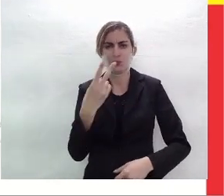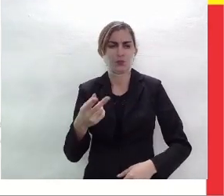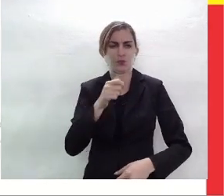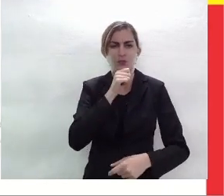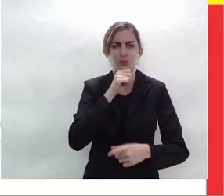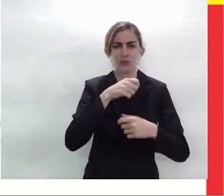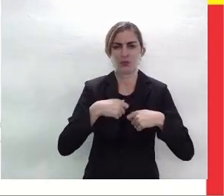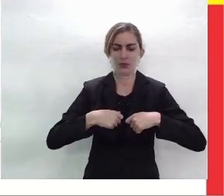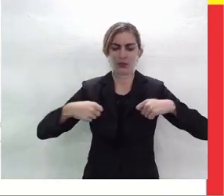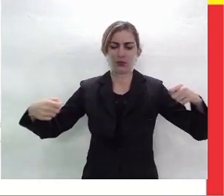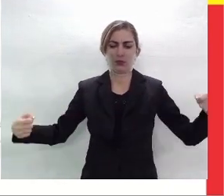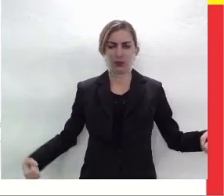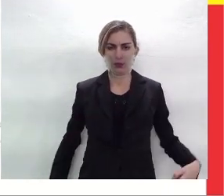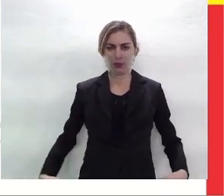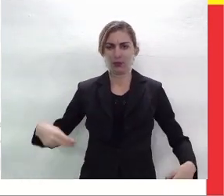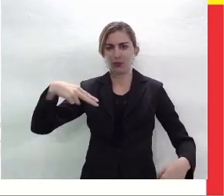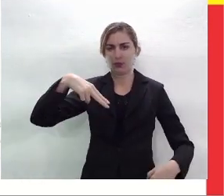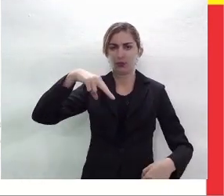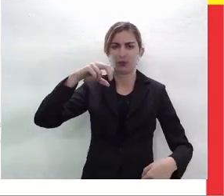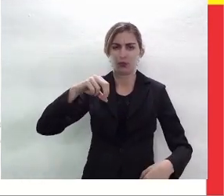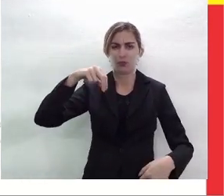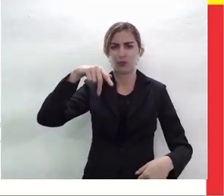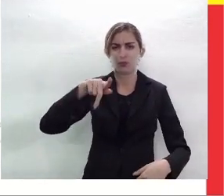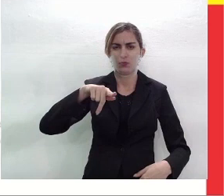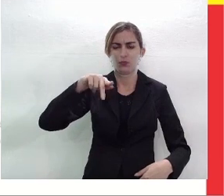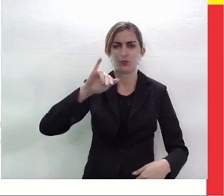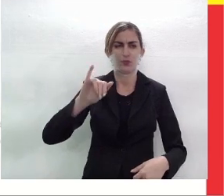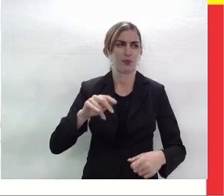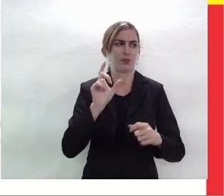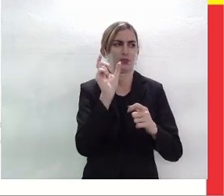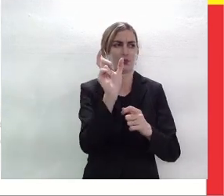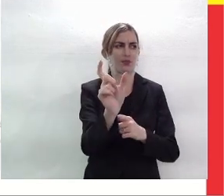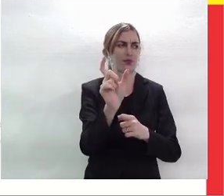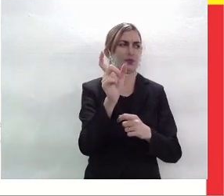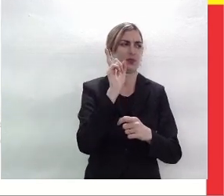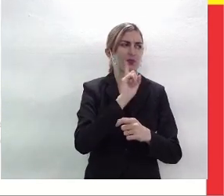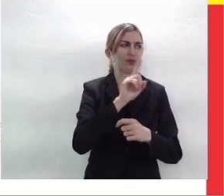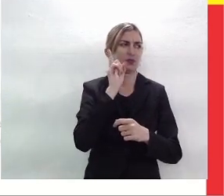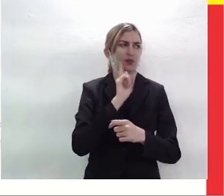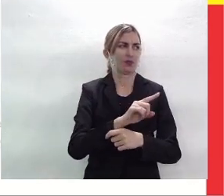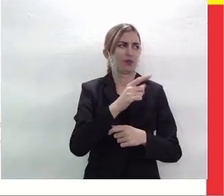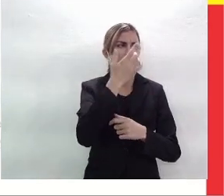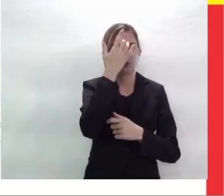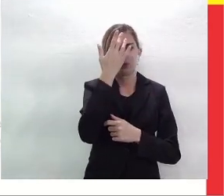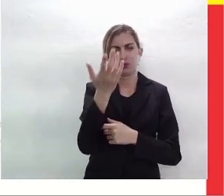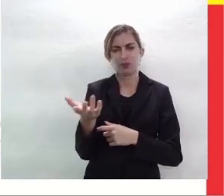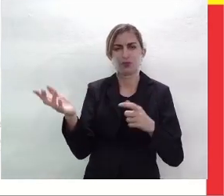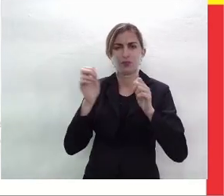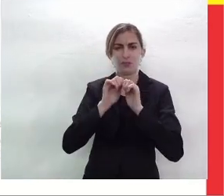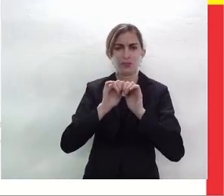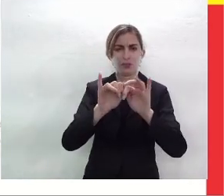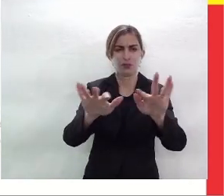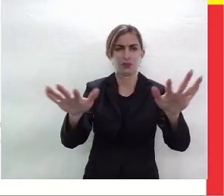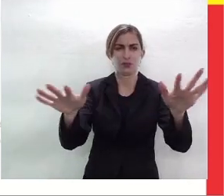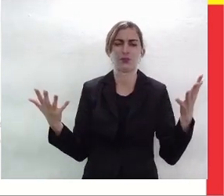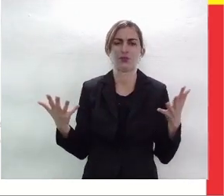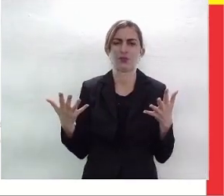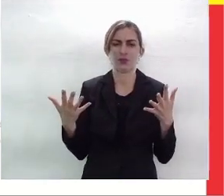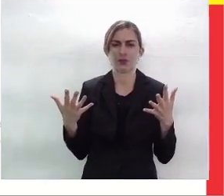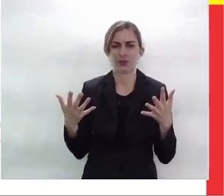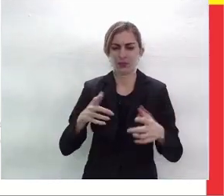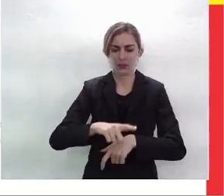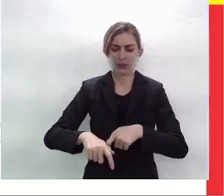Ou sem kimono, que pode ser no gi, que são palavras americanas para poder facilitar também a